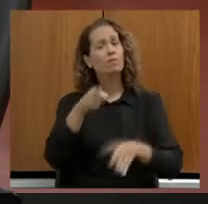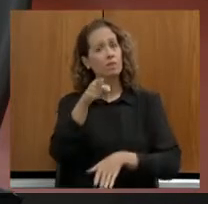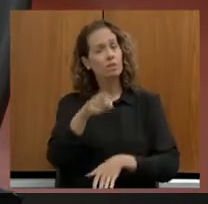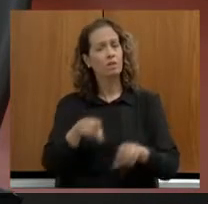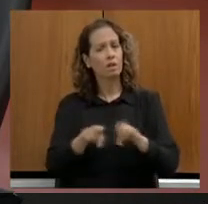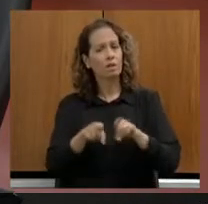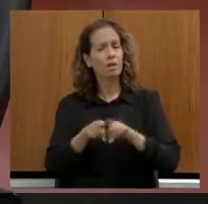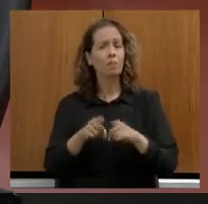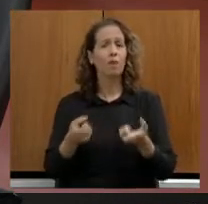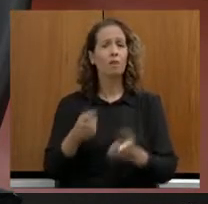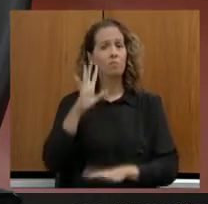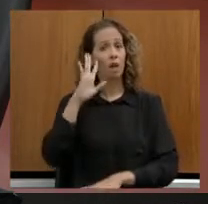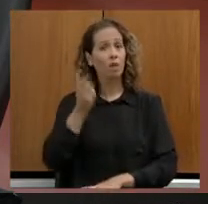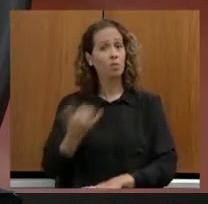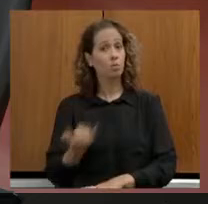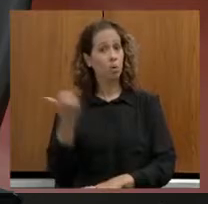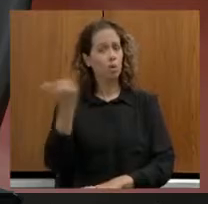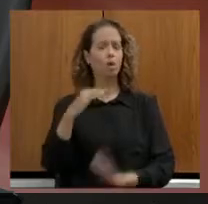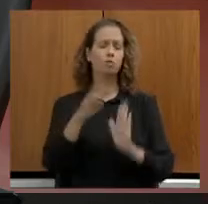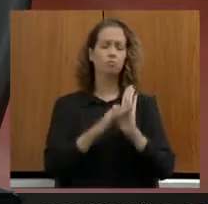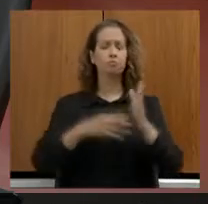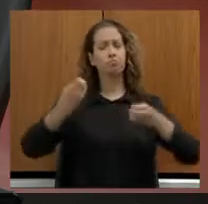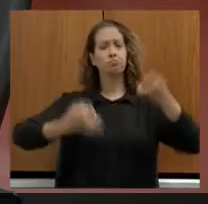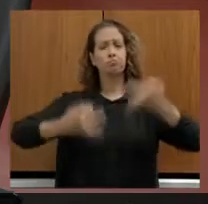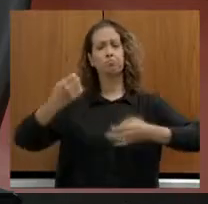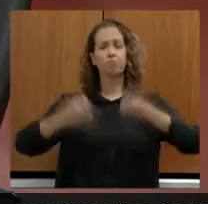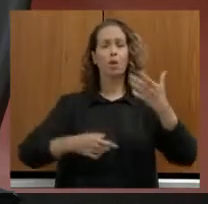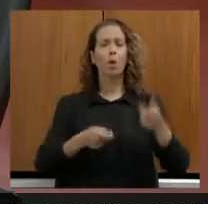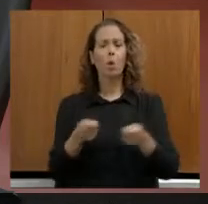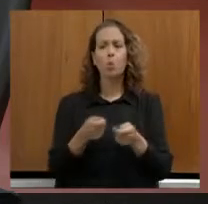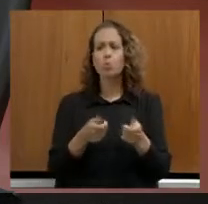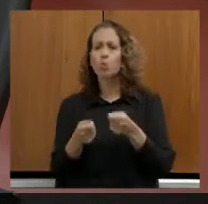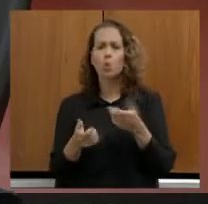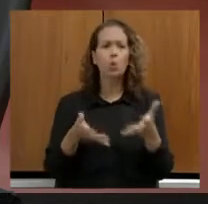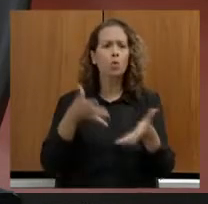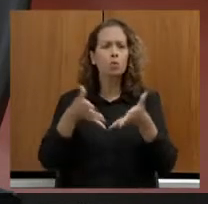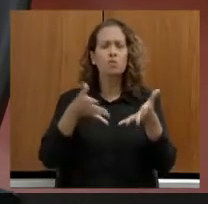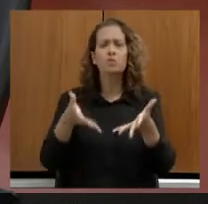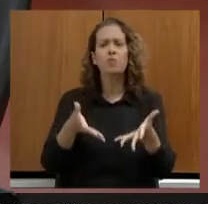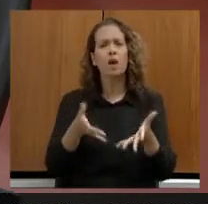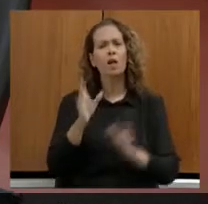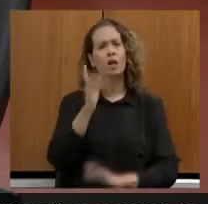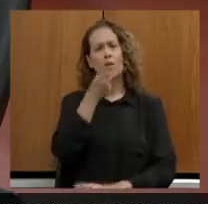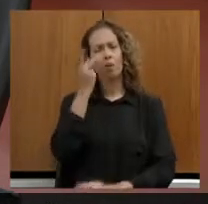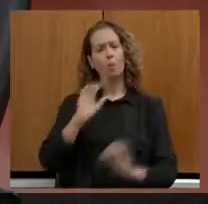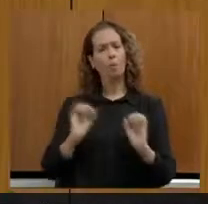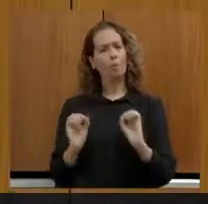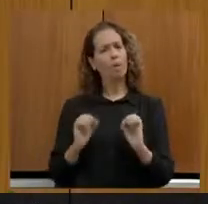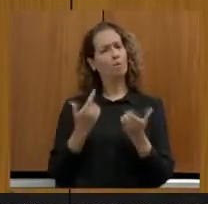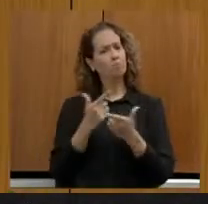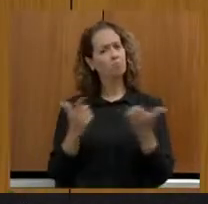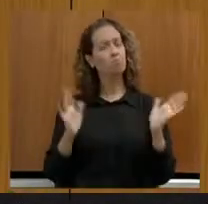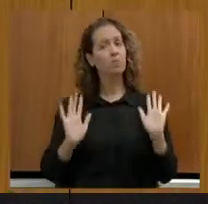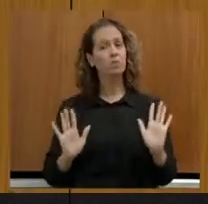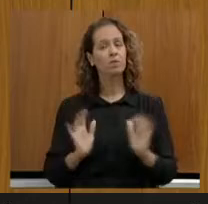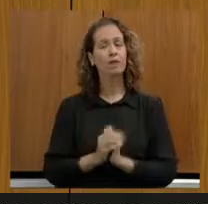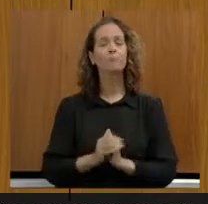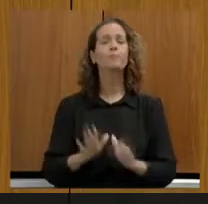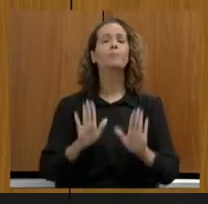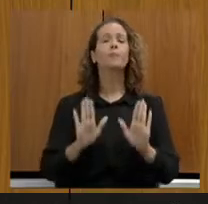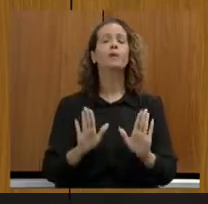traz as questões que a senhora achar pertinente não há nenhum controle e fala de ninguém aqui não é mas Opa onde é